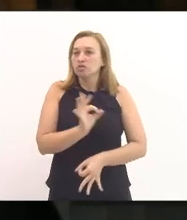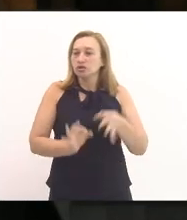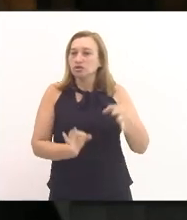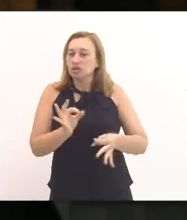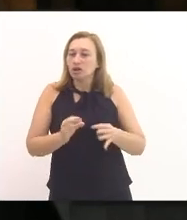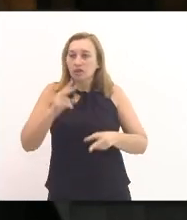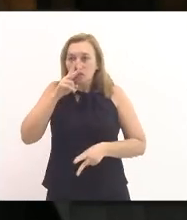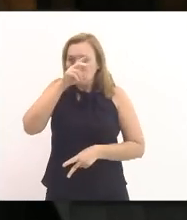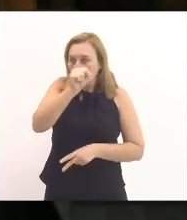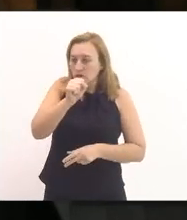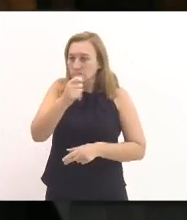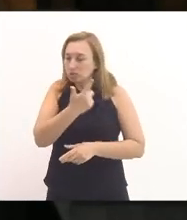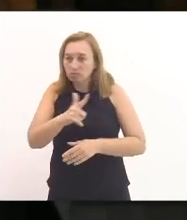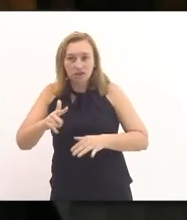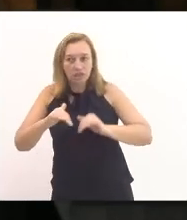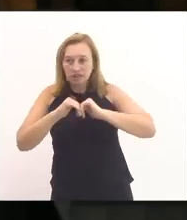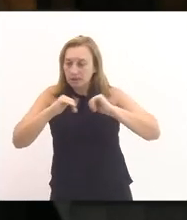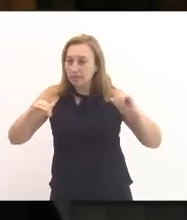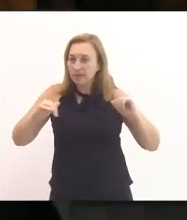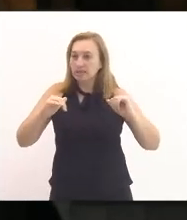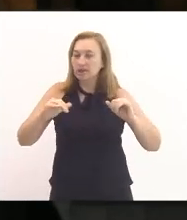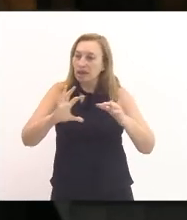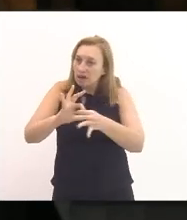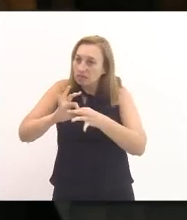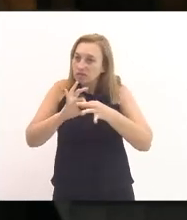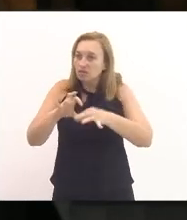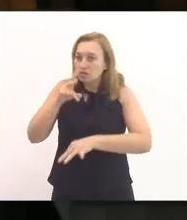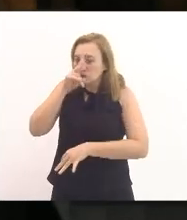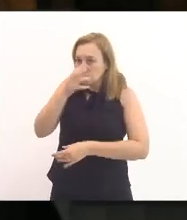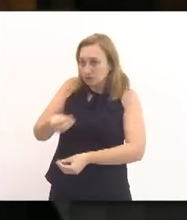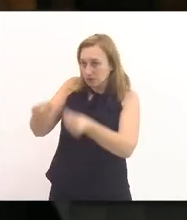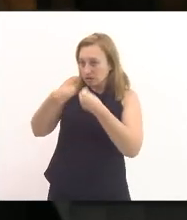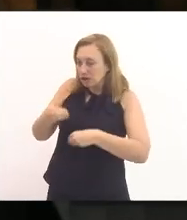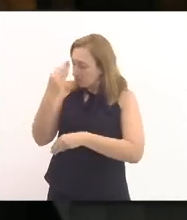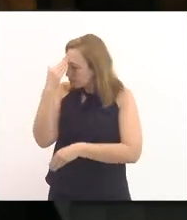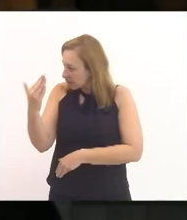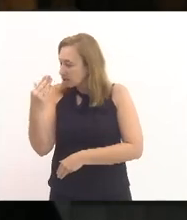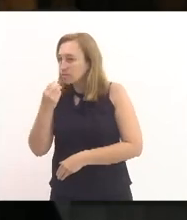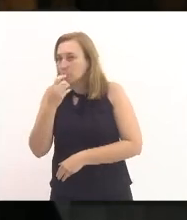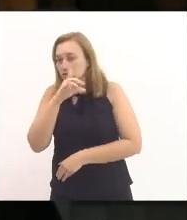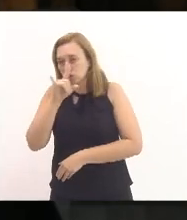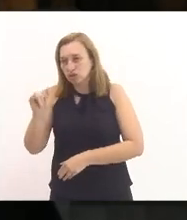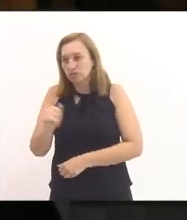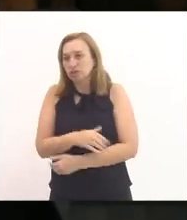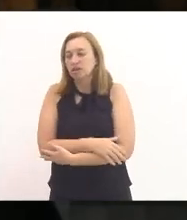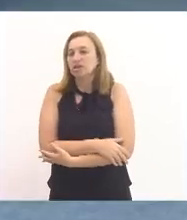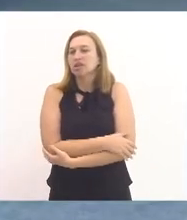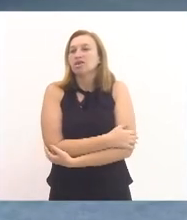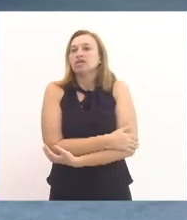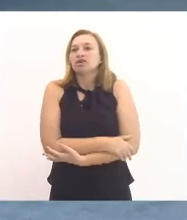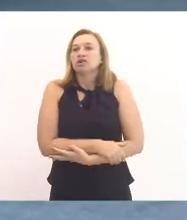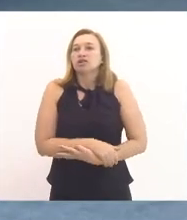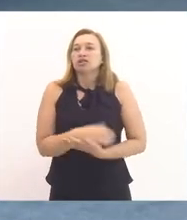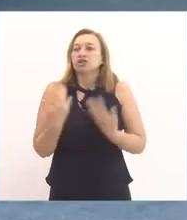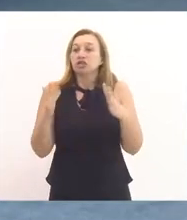sem divisões porque essa união que vai nos fortalecer muito obrigado bonito presidente